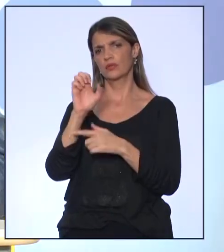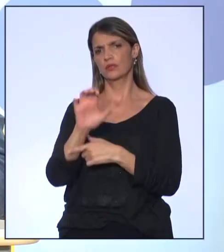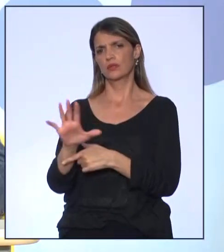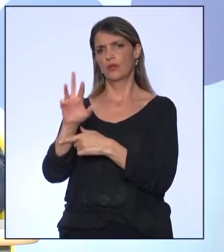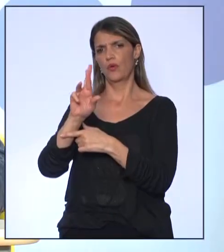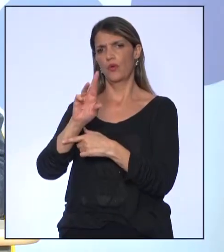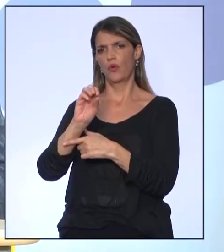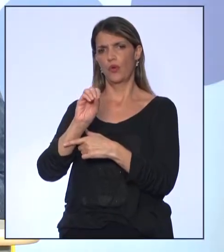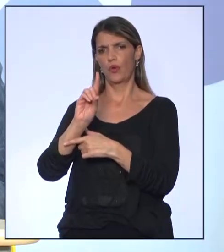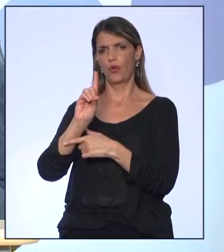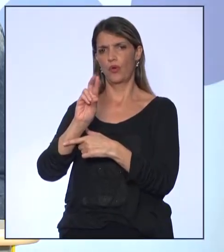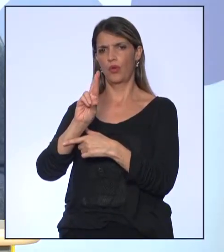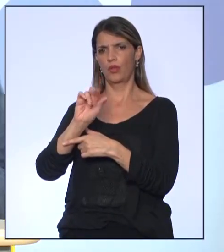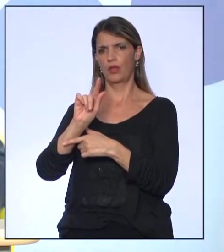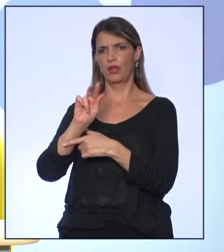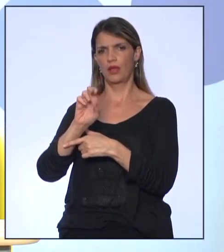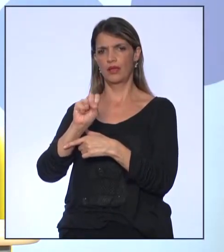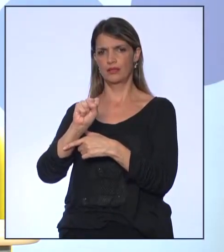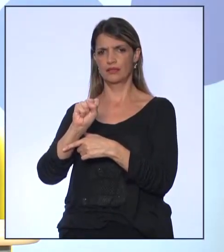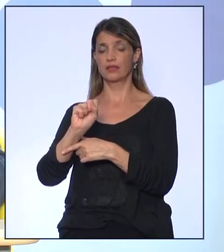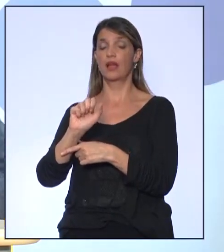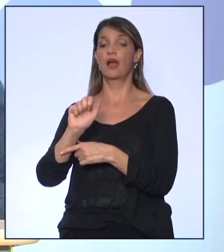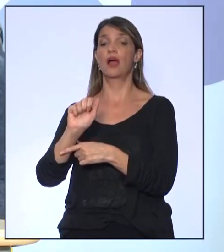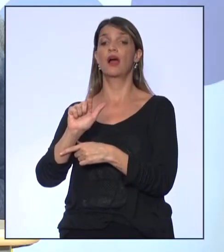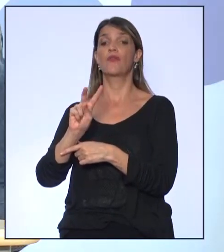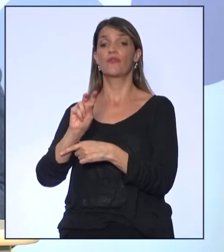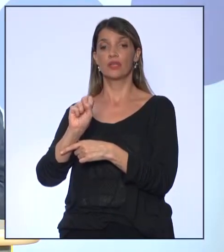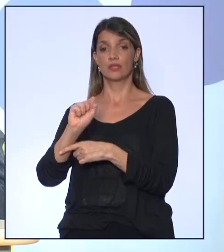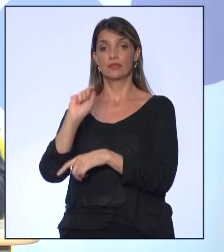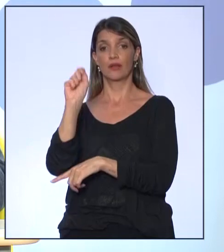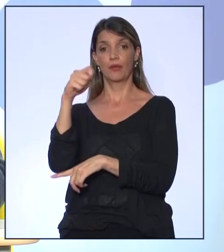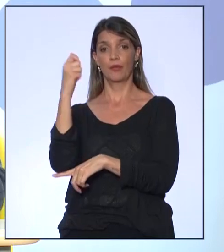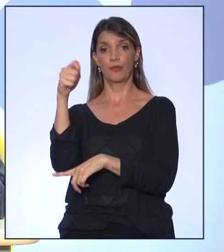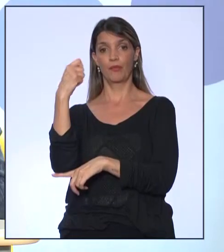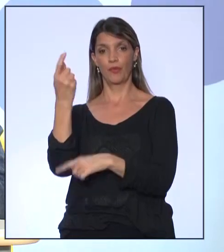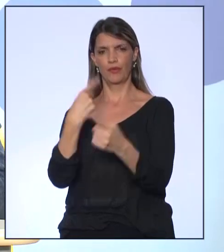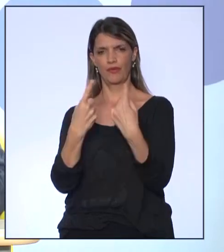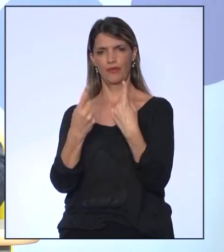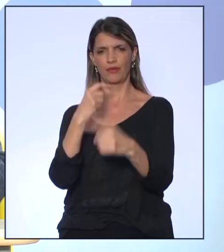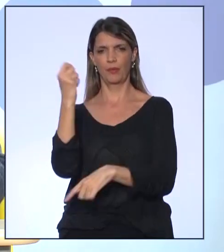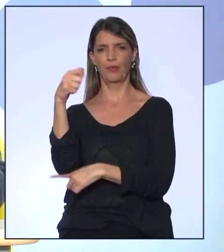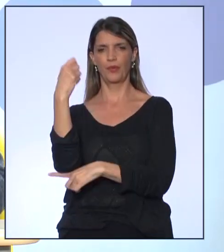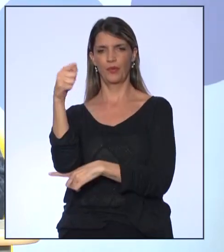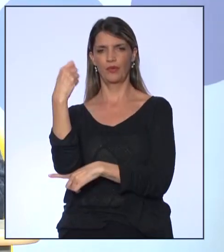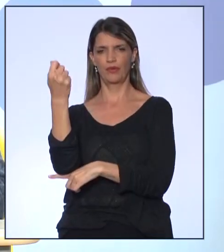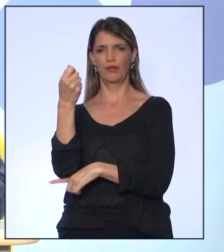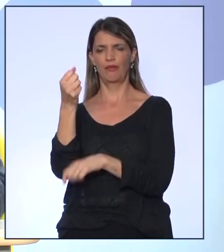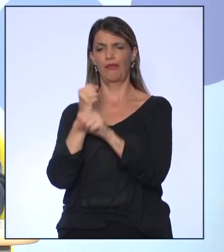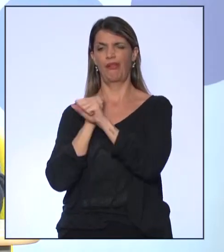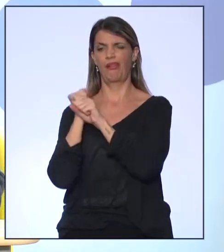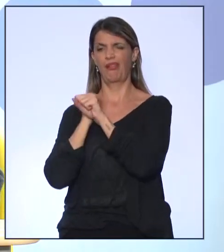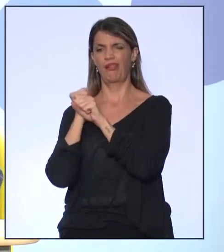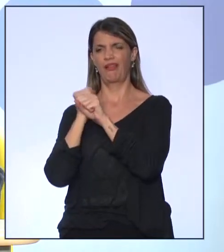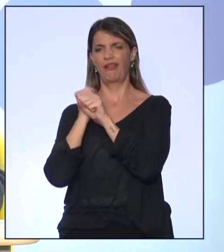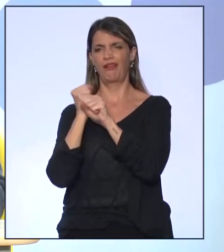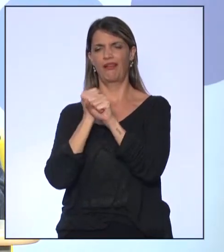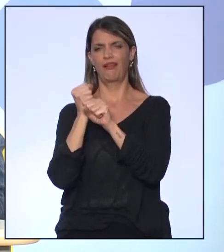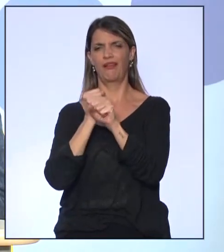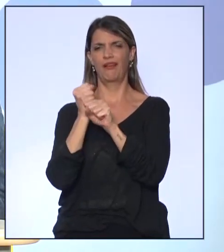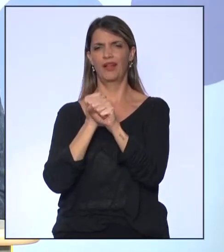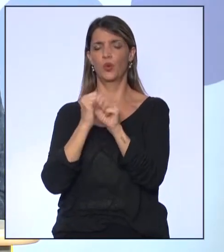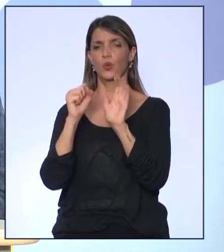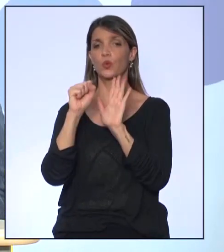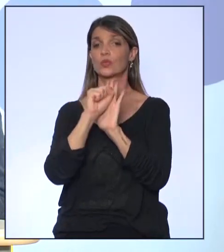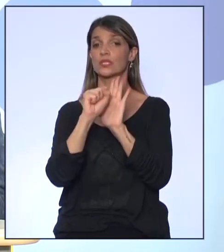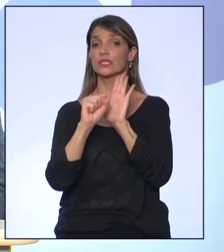Alves, da Avenida Paulista, né? Ela é um prédio tombado aí pelo IPHAN há muitos anos já, tá? Mesmo porque ela data ainda do final do